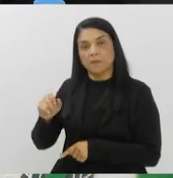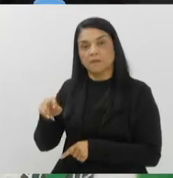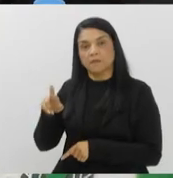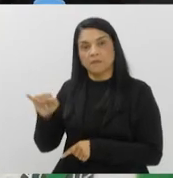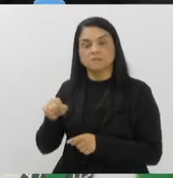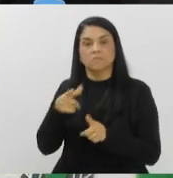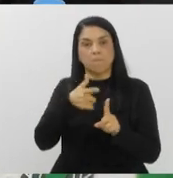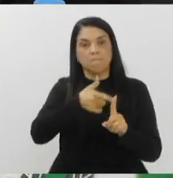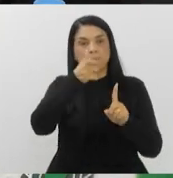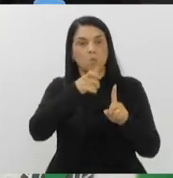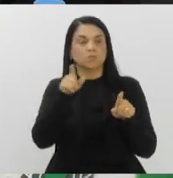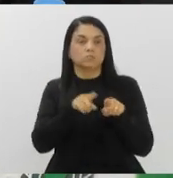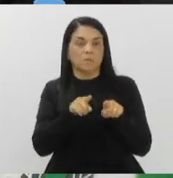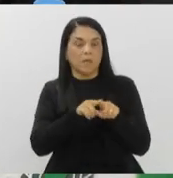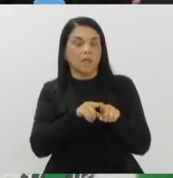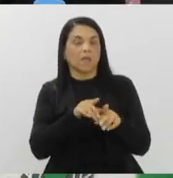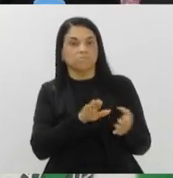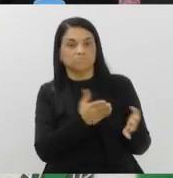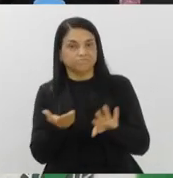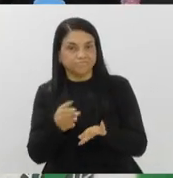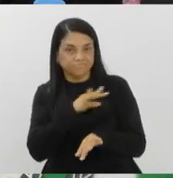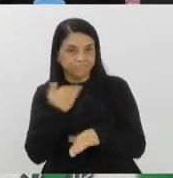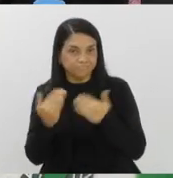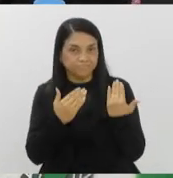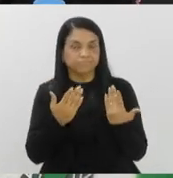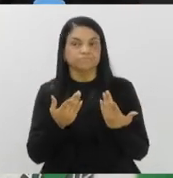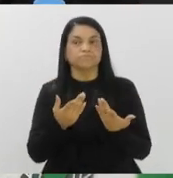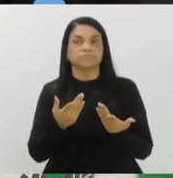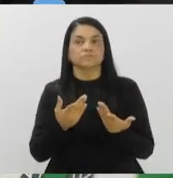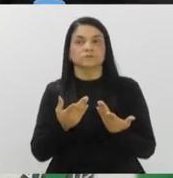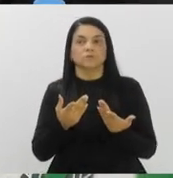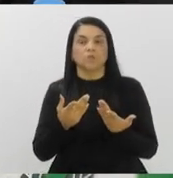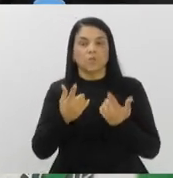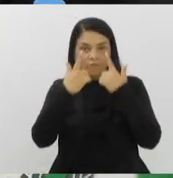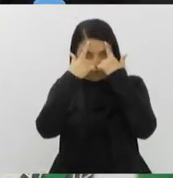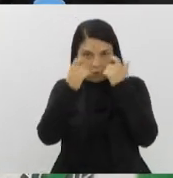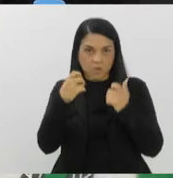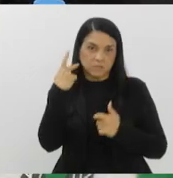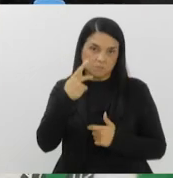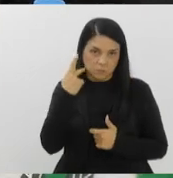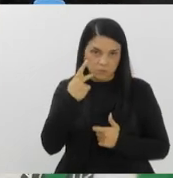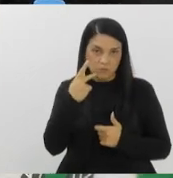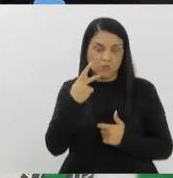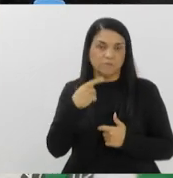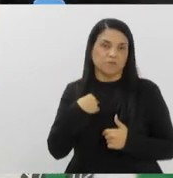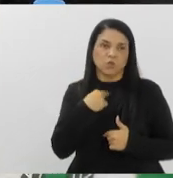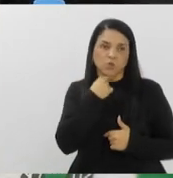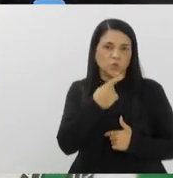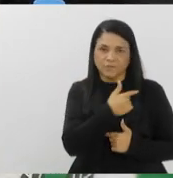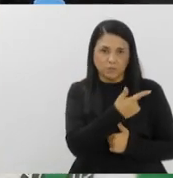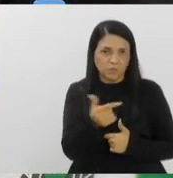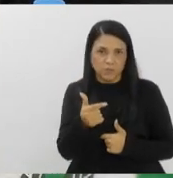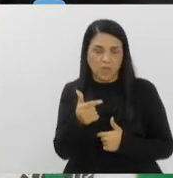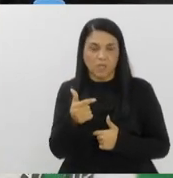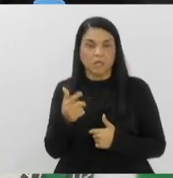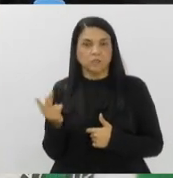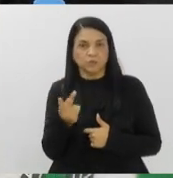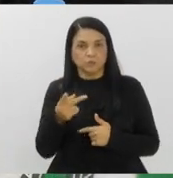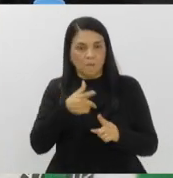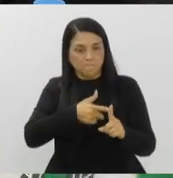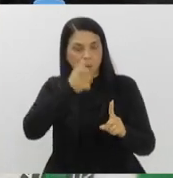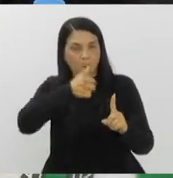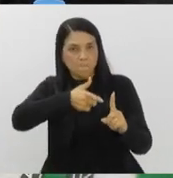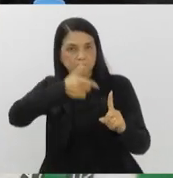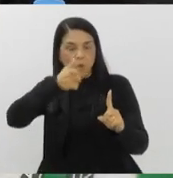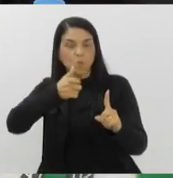esses dois assassinatos como feminicídios políticos, porque eu não tenho dúvida, elas foram mortas com a munição